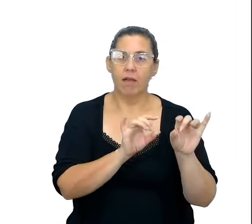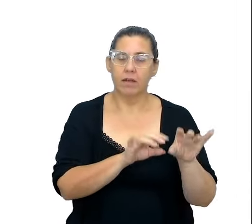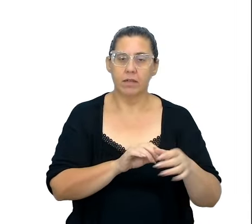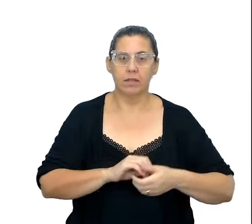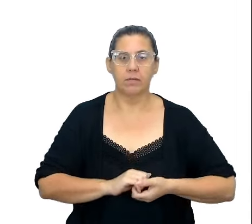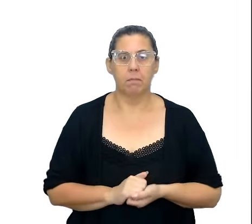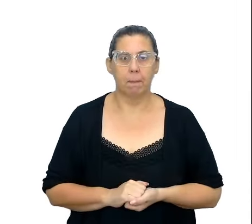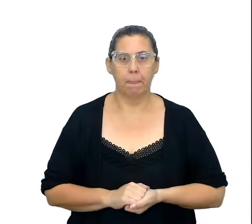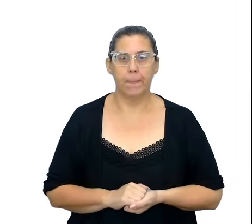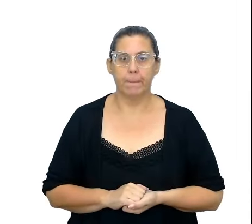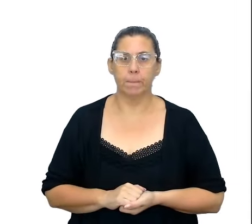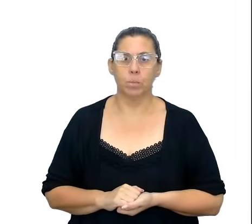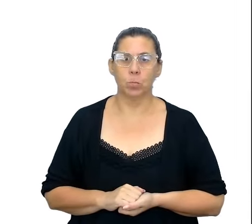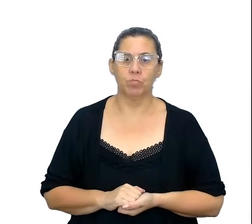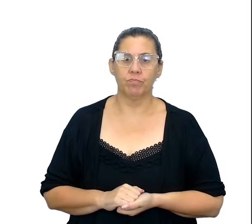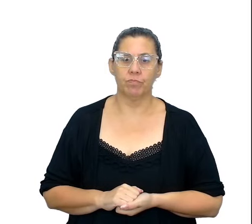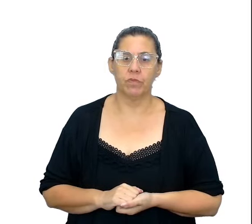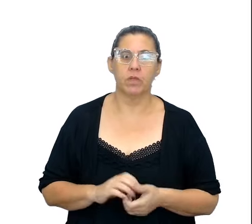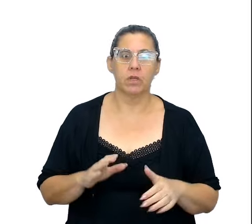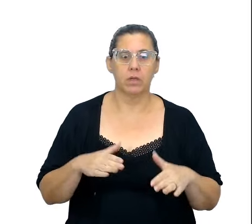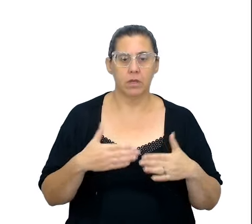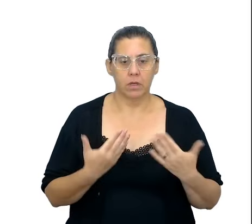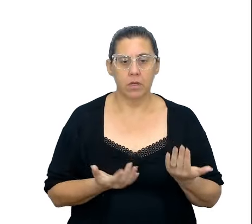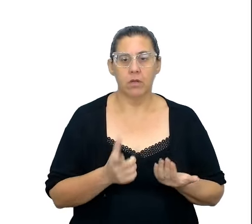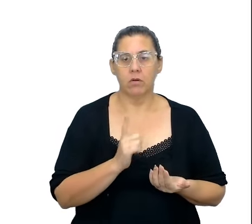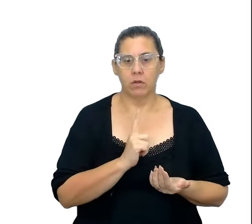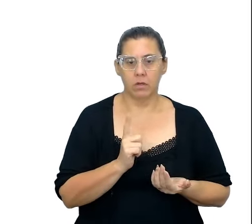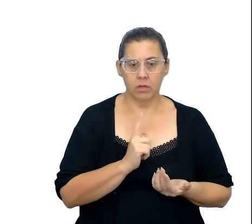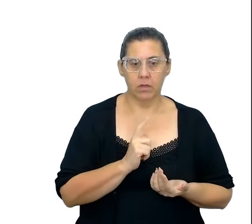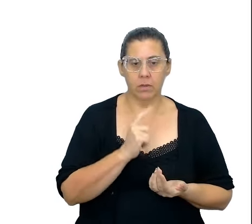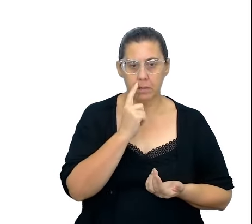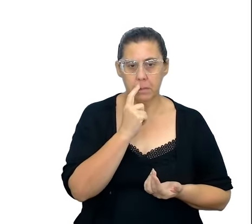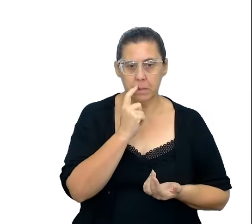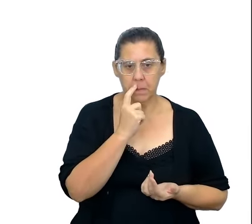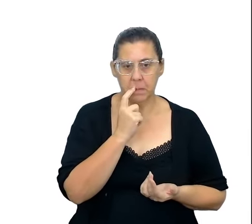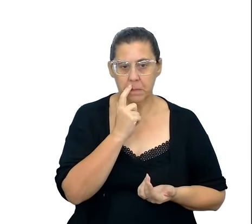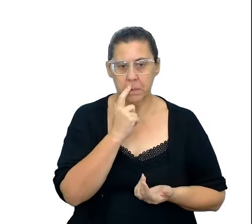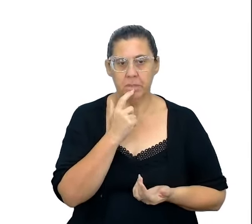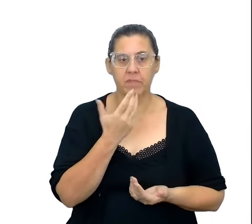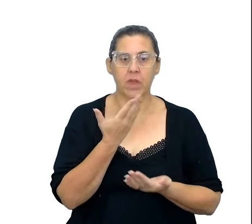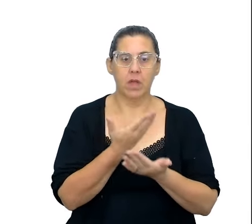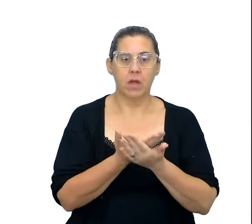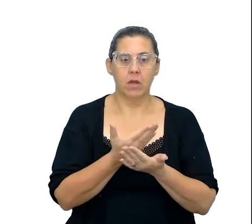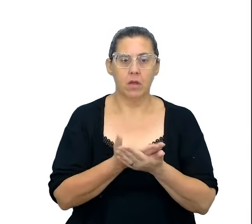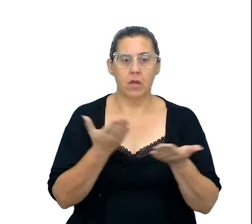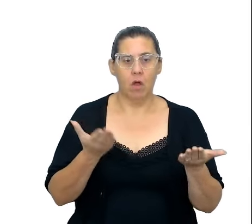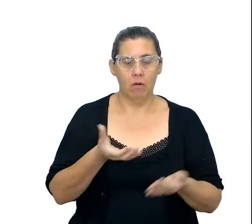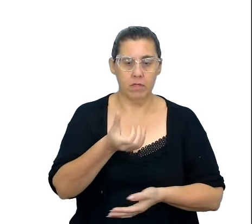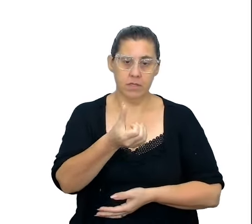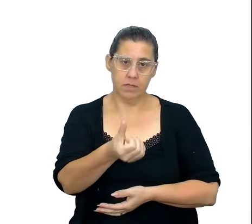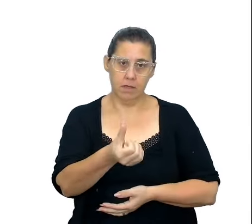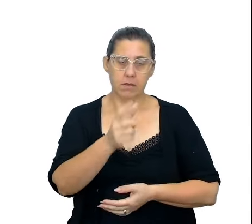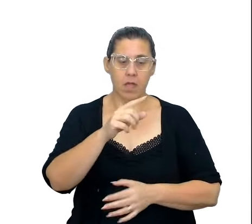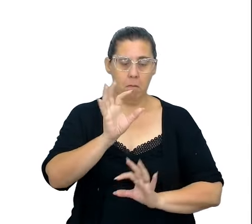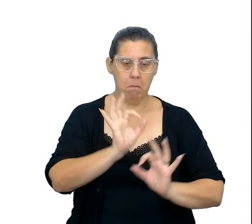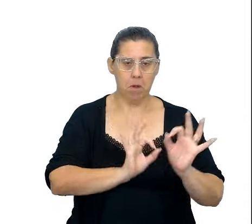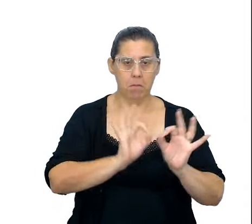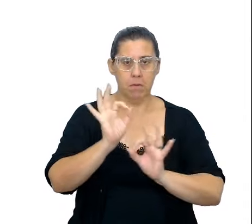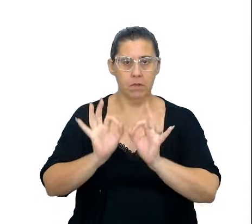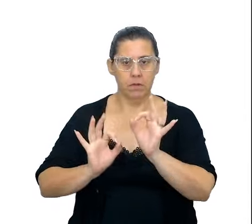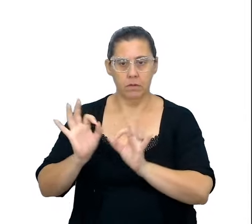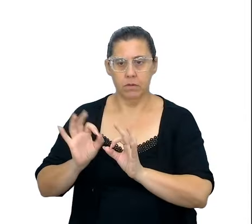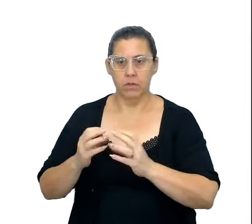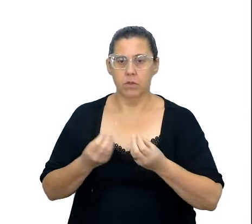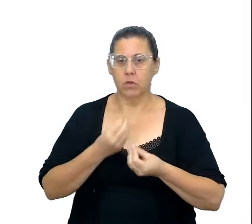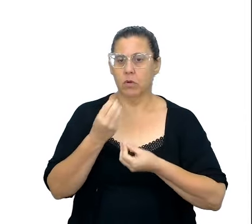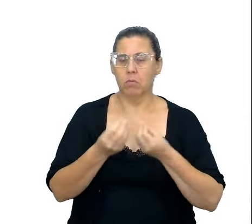tá bom? Então, a gente tem aqui a aula que eu trouxe aqui para vocês hoje, a aula 6, que é a aula que a gente vai trazer